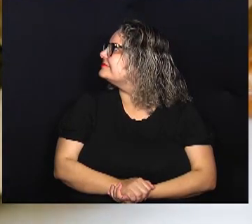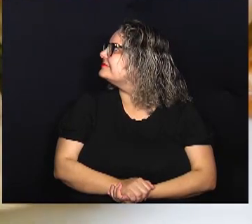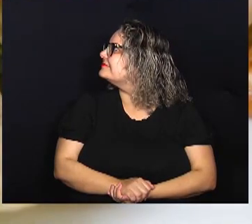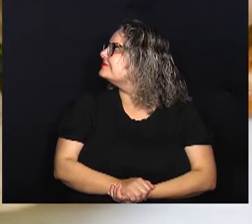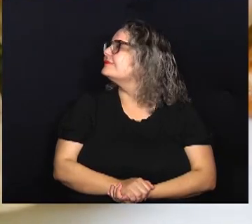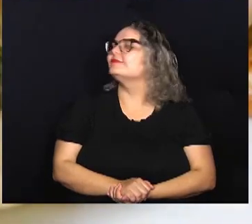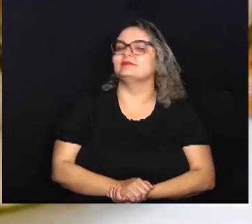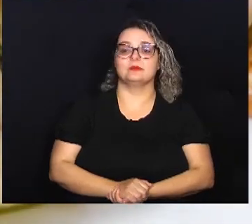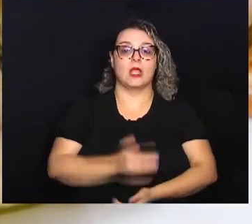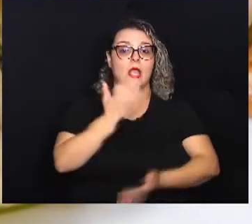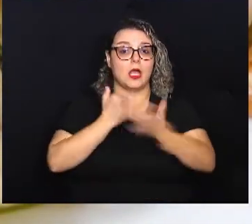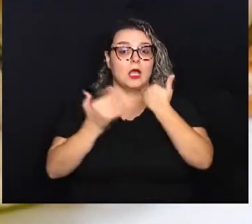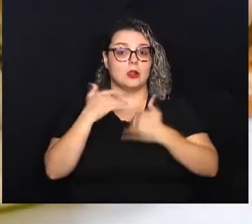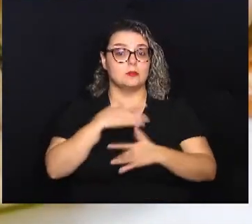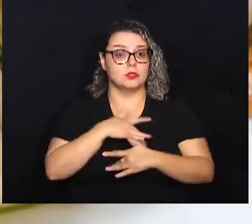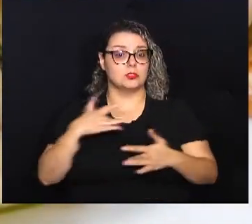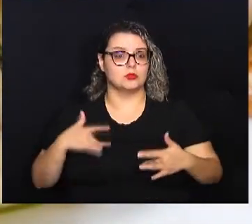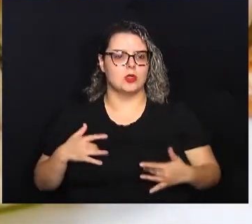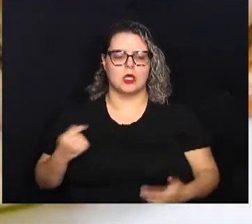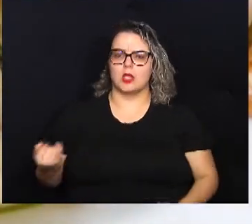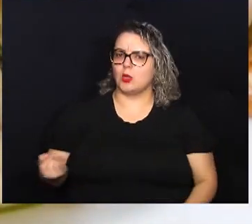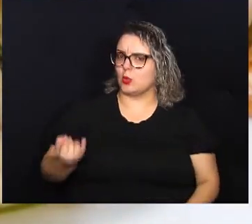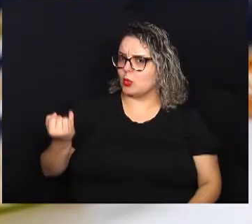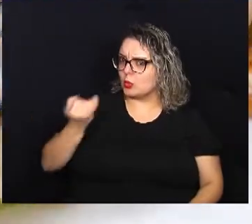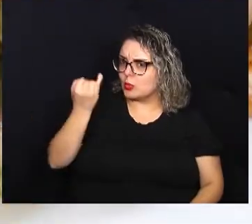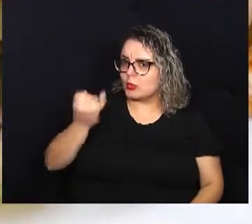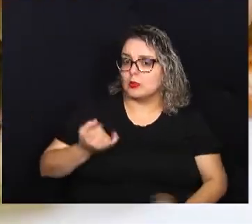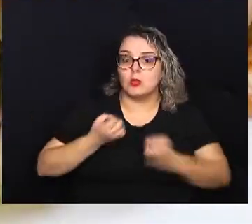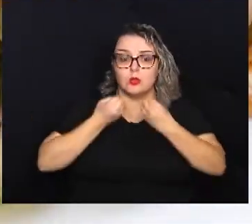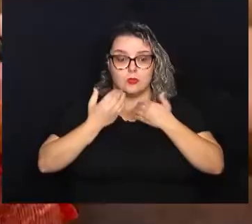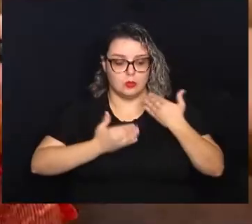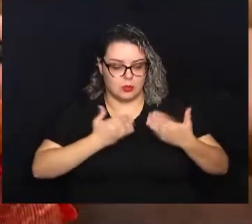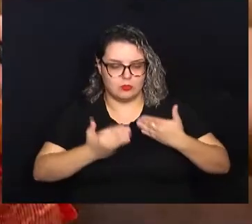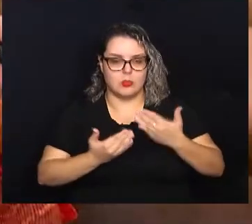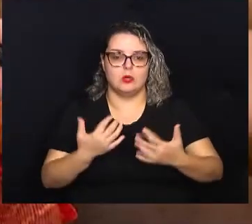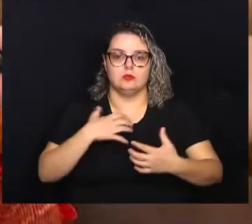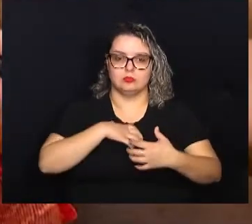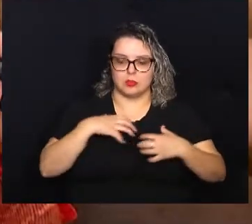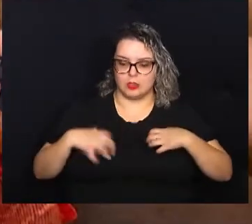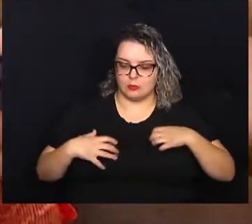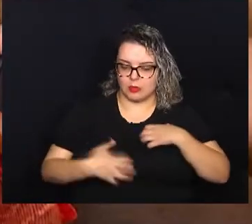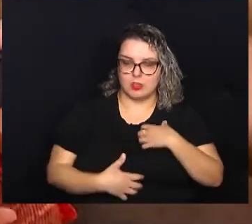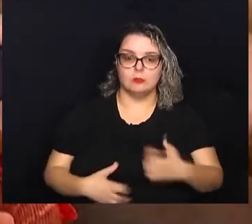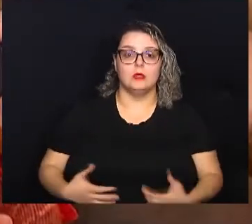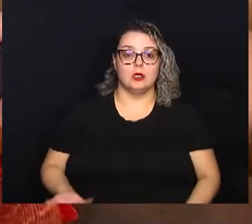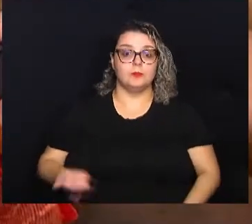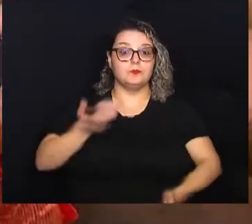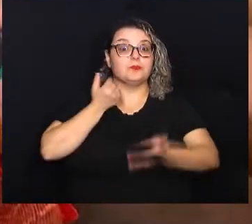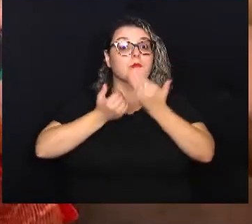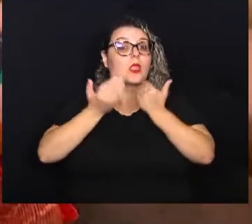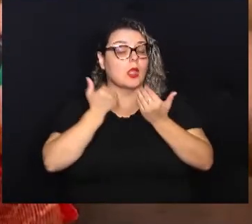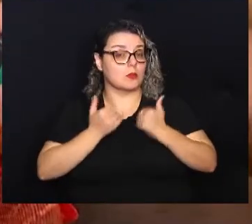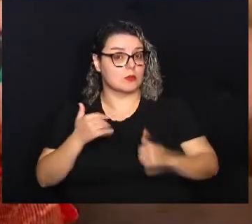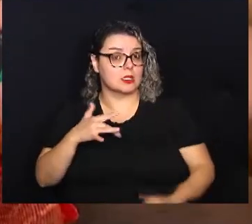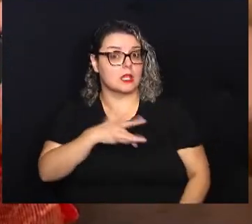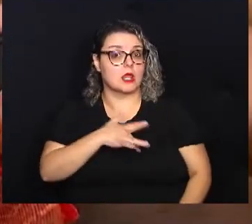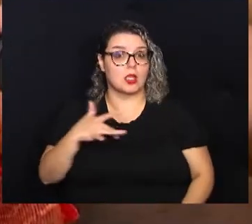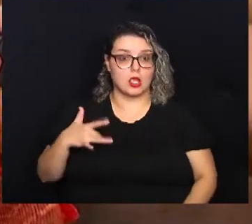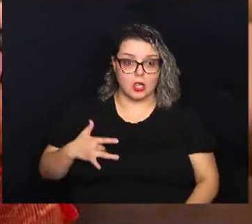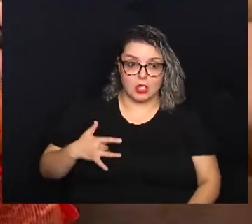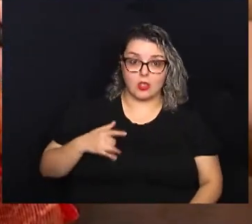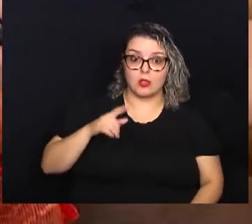alimentação saudável é fundamental para o bom funcionamento do organismo a alimentação saudável com